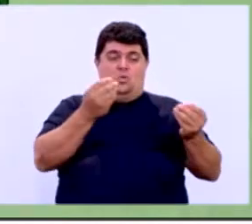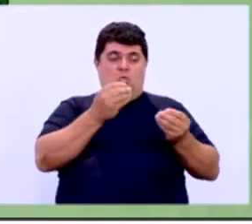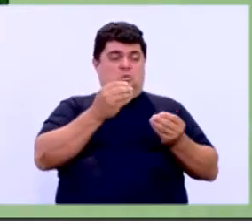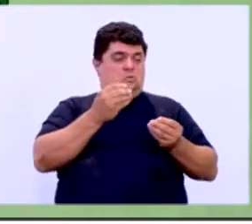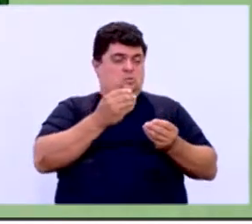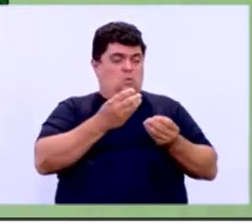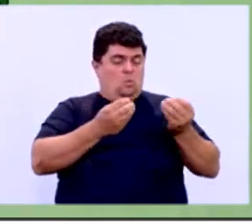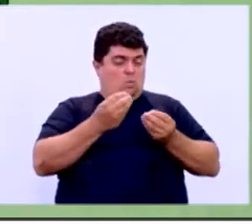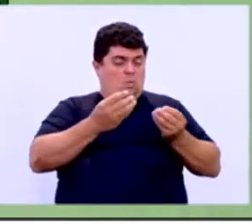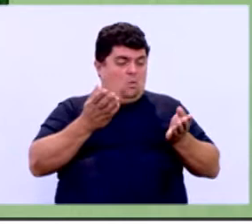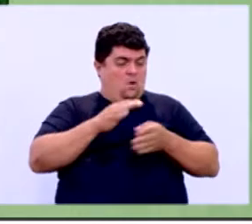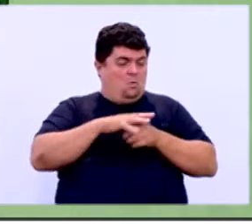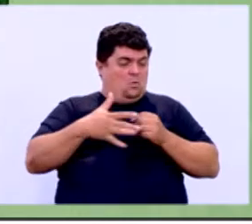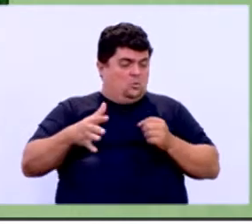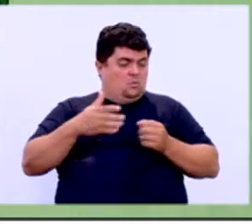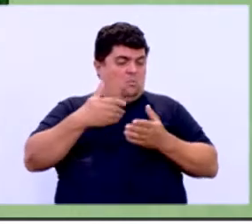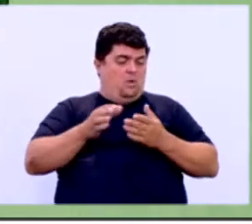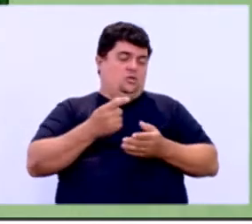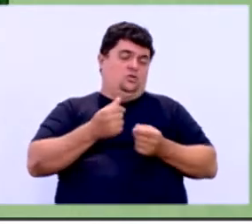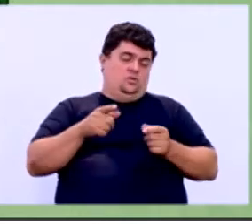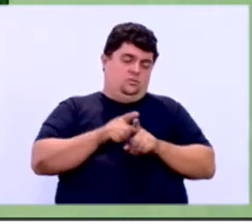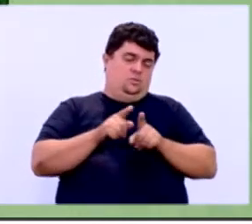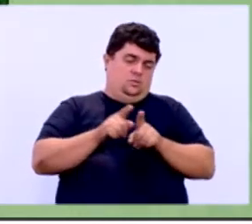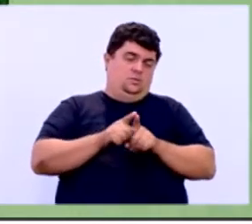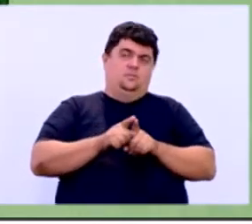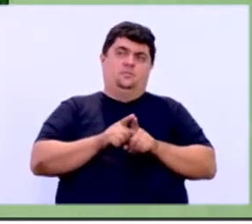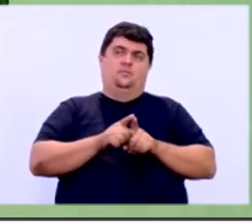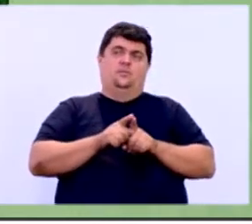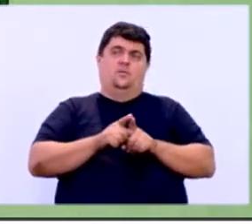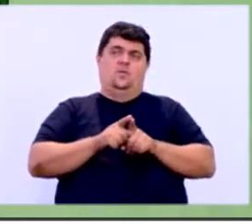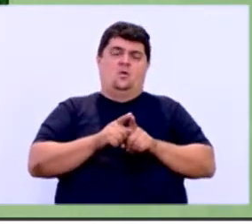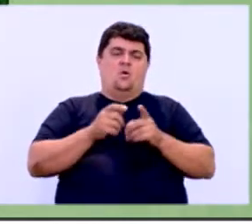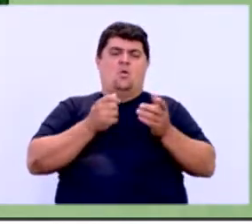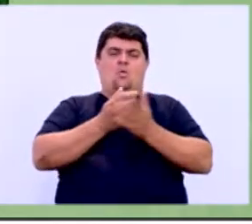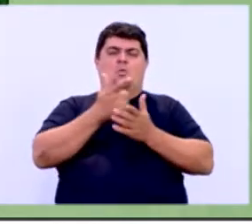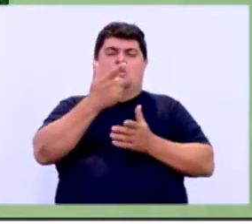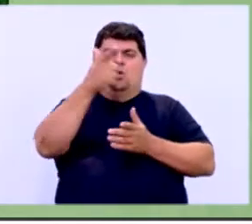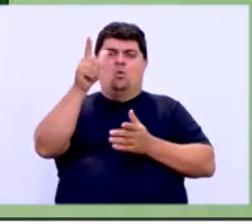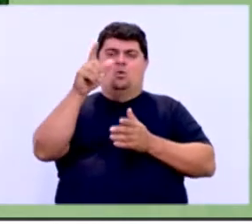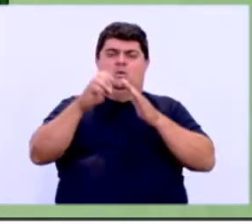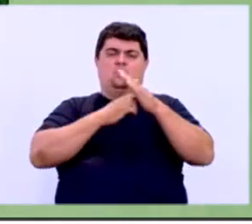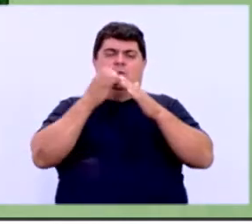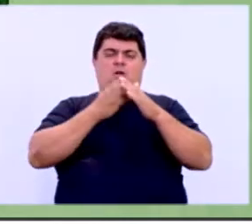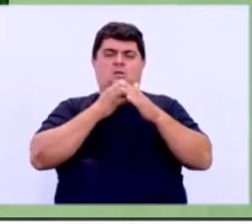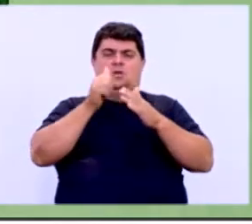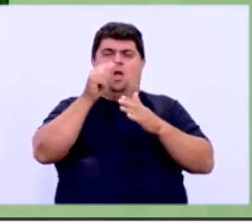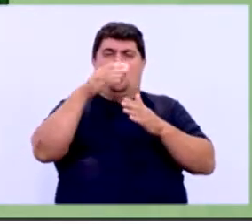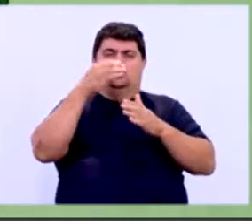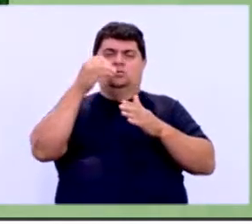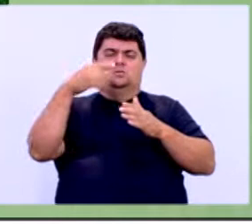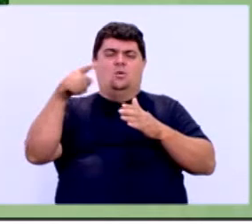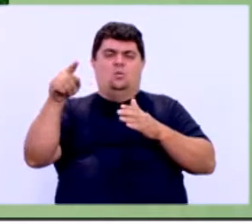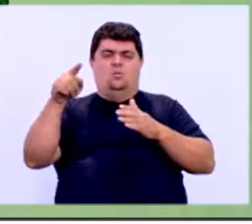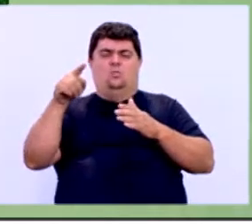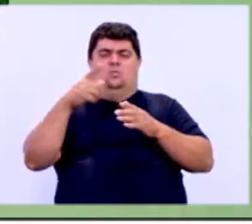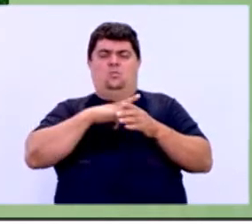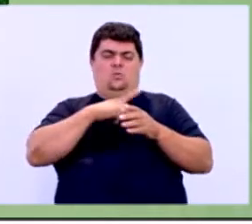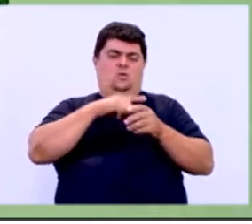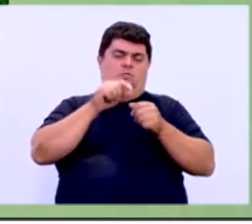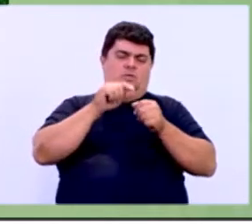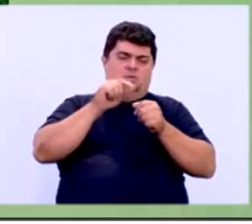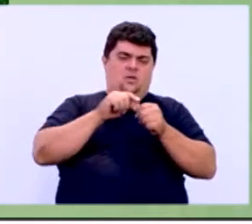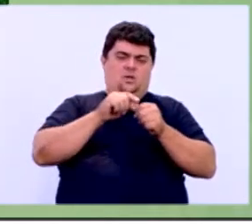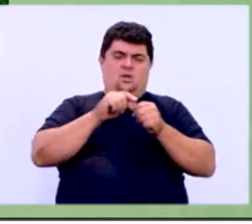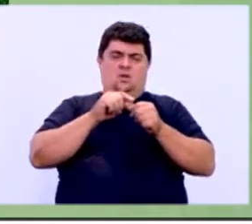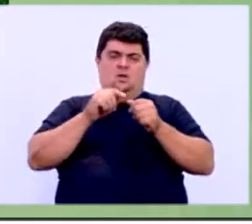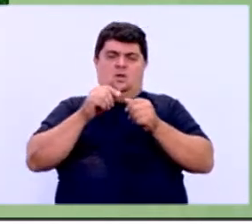sua matéria-prima, do seu insumo. Né? Investimento em ações, né, onde a empresa faz ali, abre